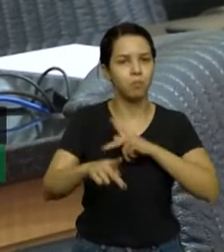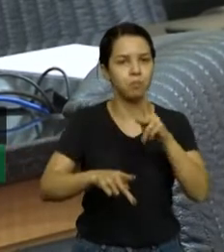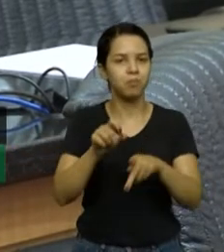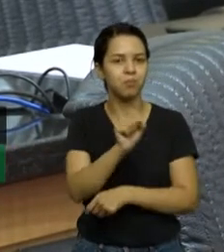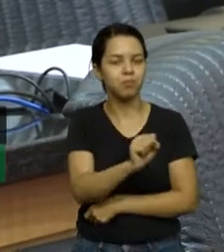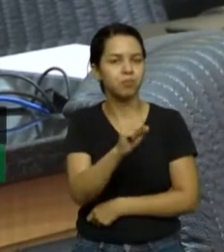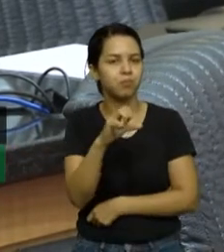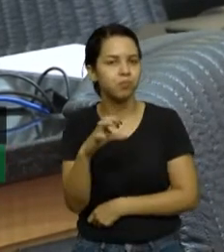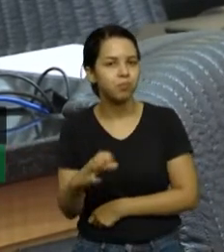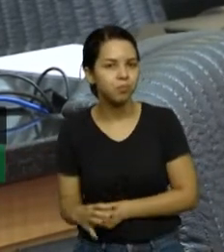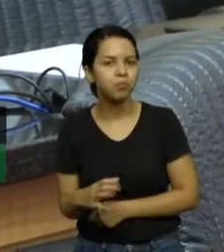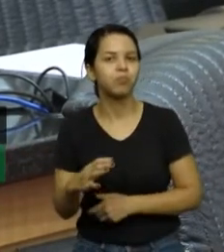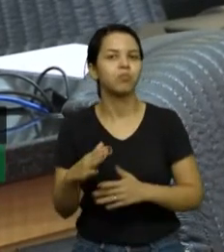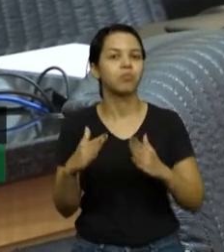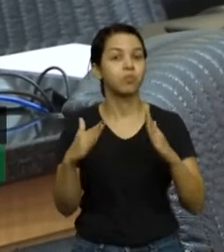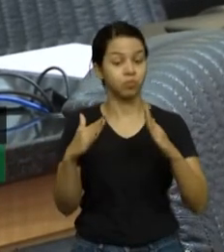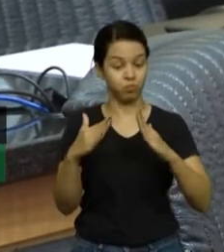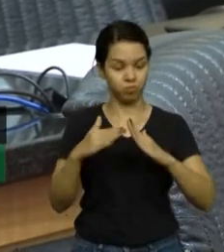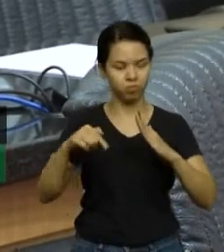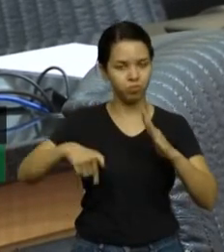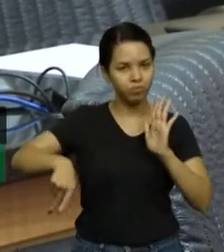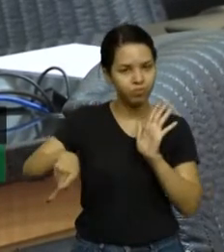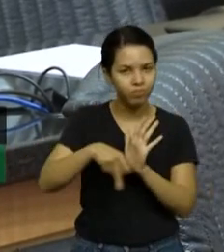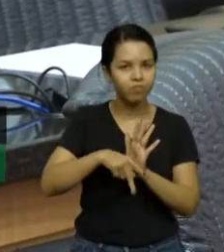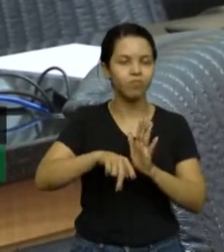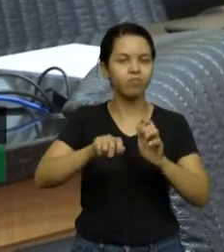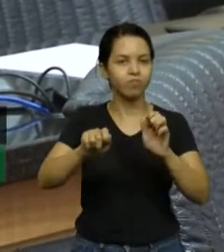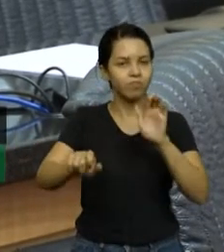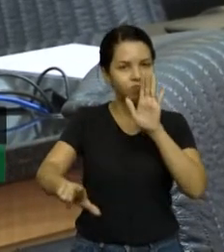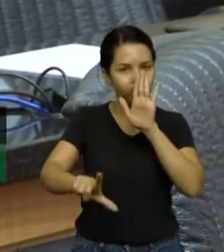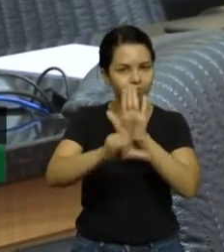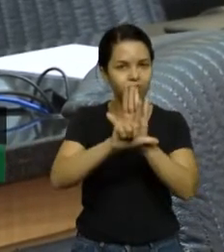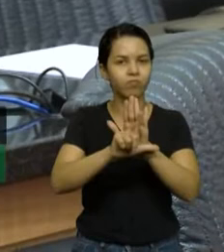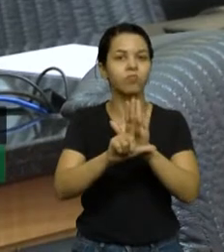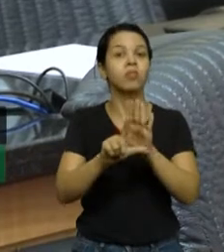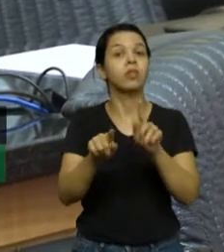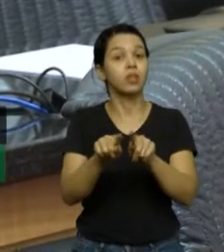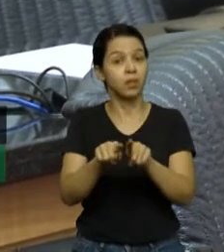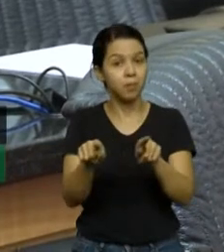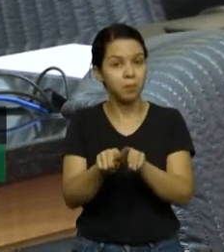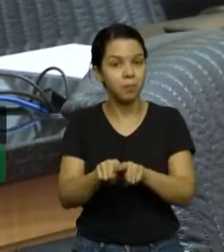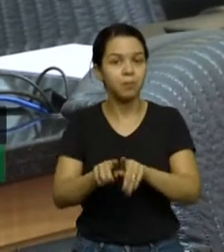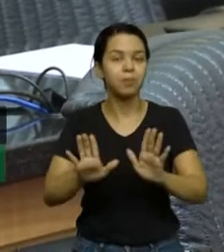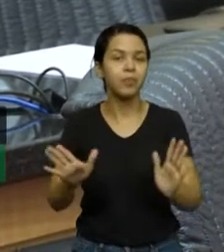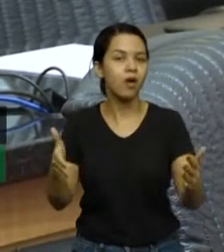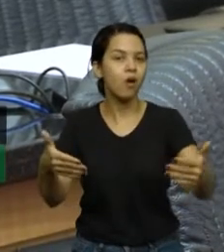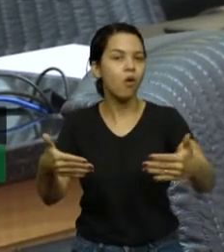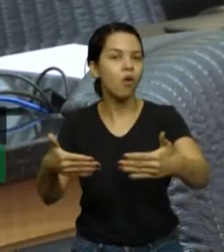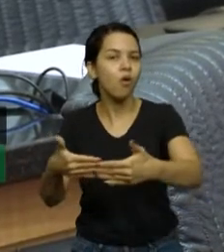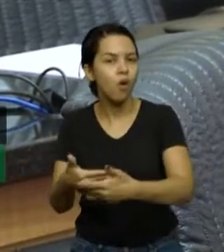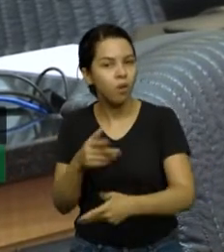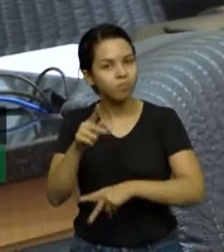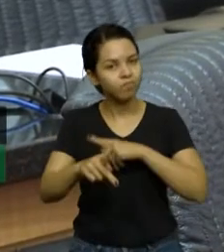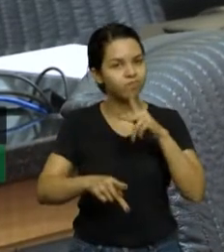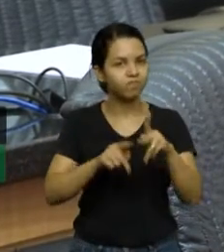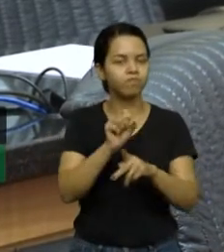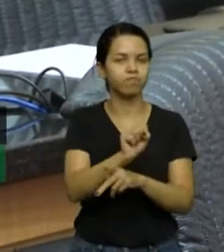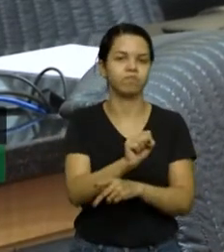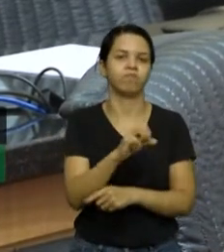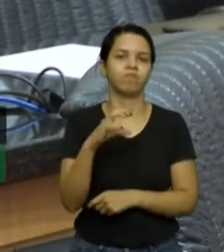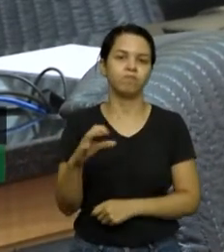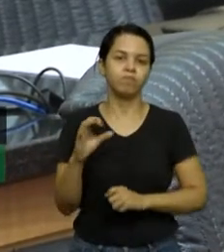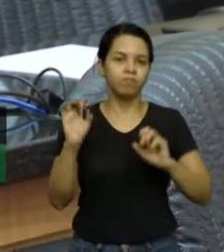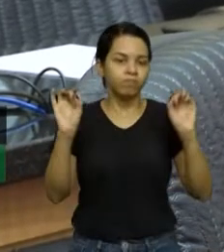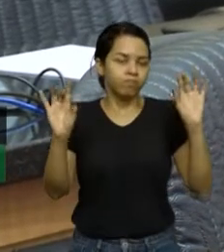de leis, é verdade, mas é uma casa que acolhe o povo catarinense de uma forma muito carinhosa e